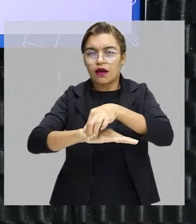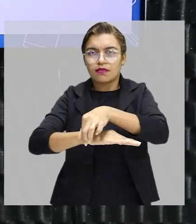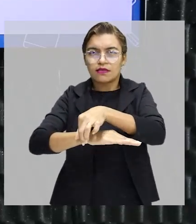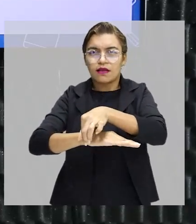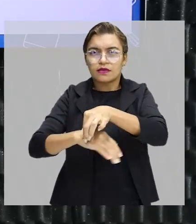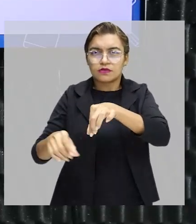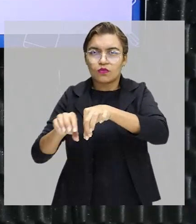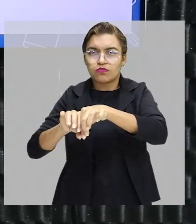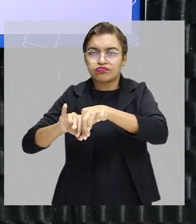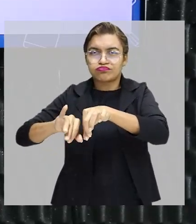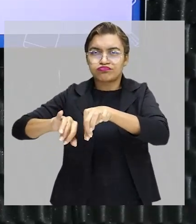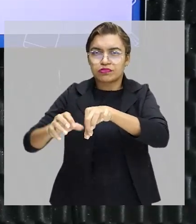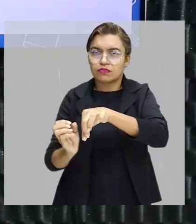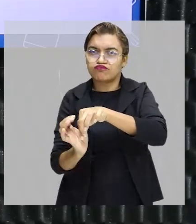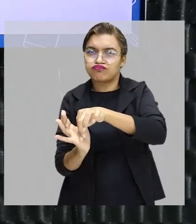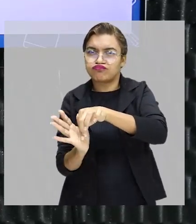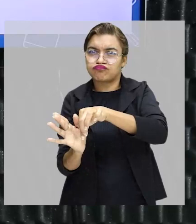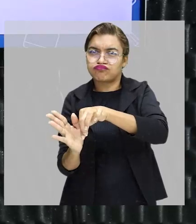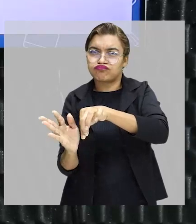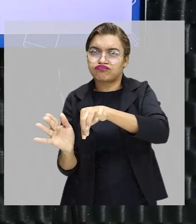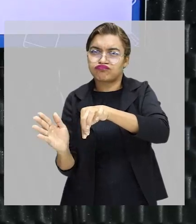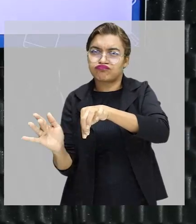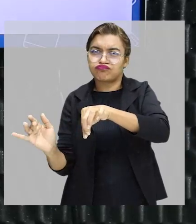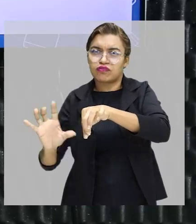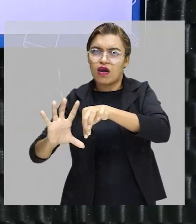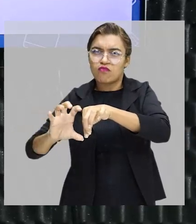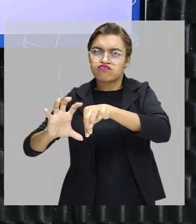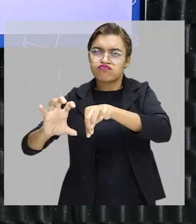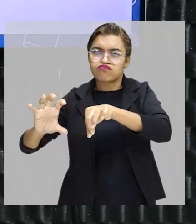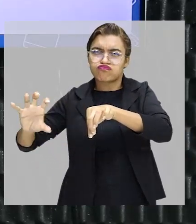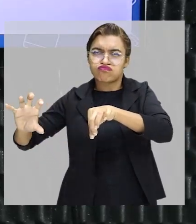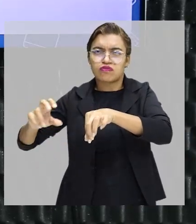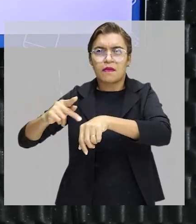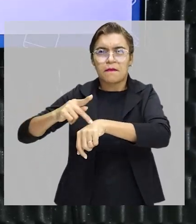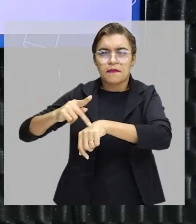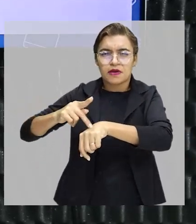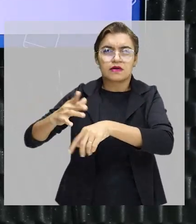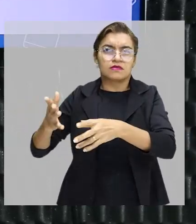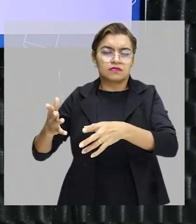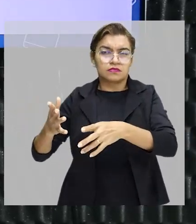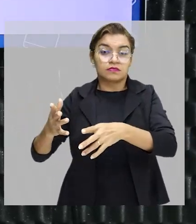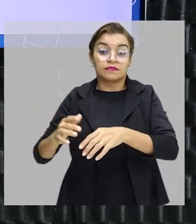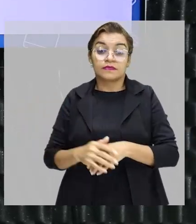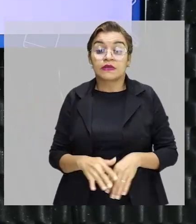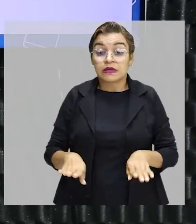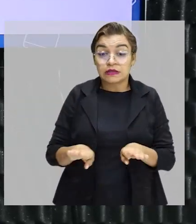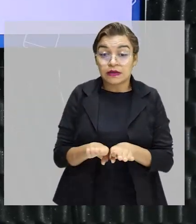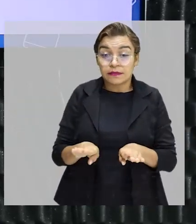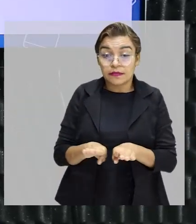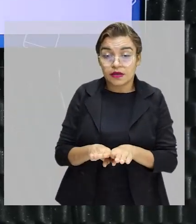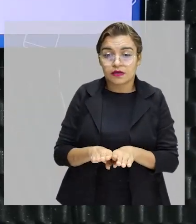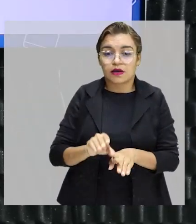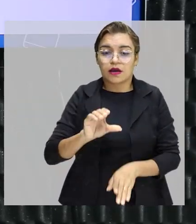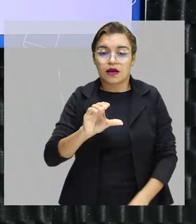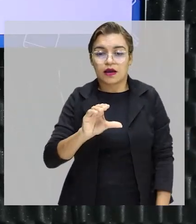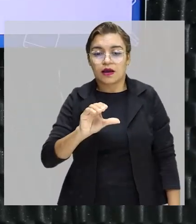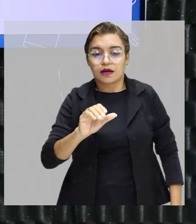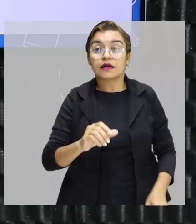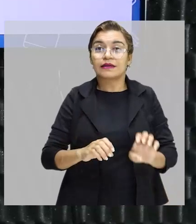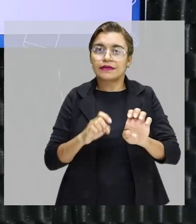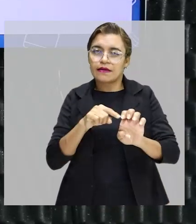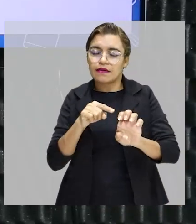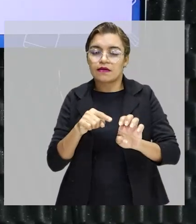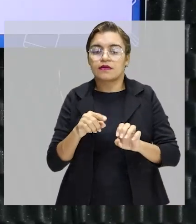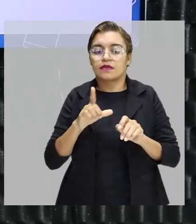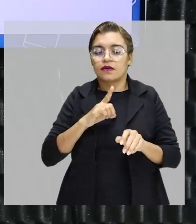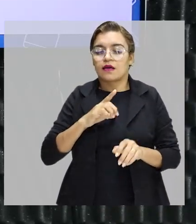Na carburação, com a difusão do combustível no ar. Carburação quer dizer aquela mistura do combustível com o